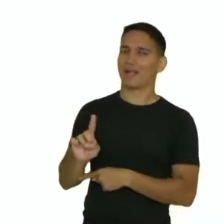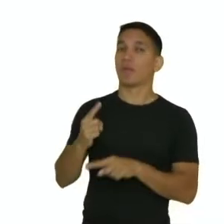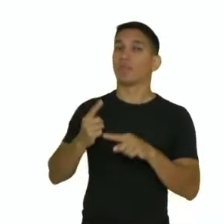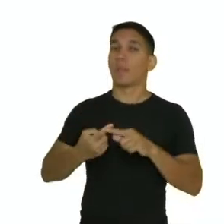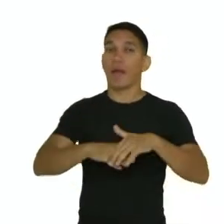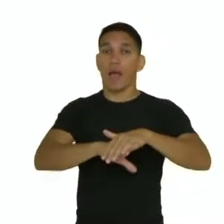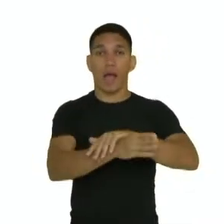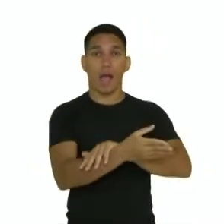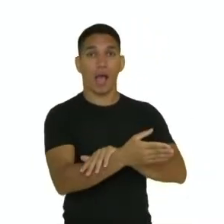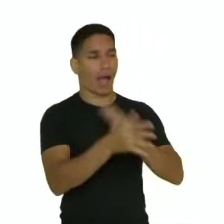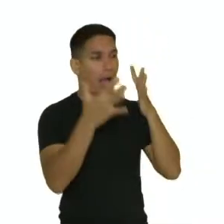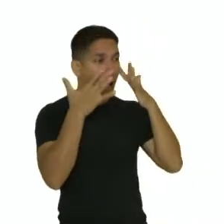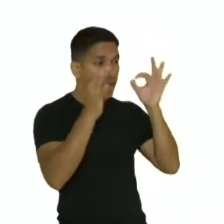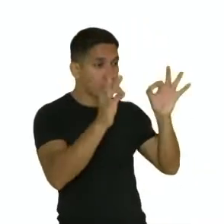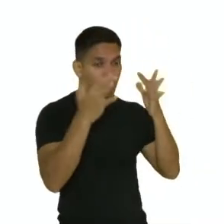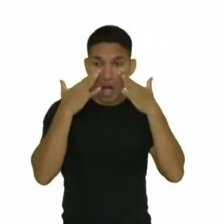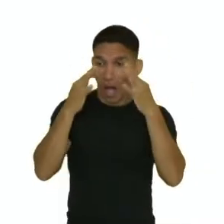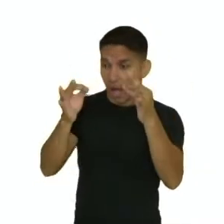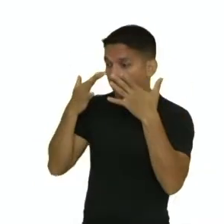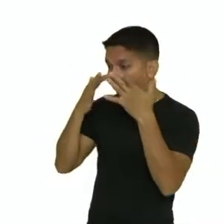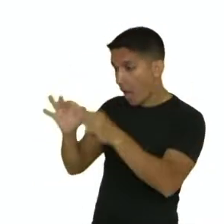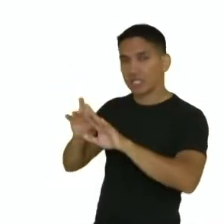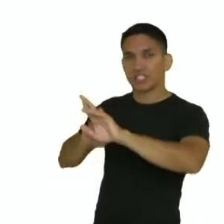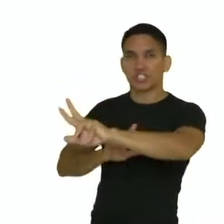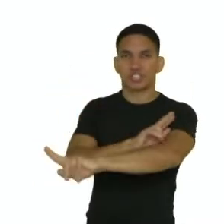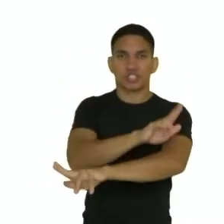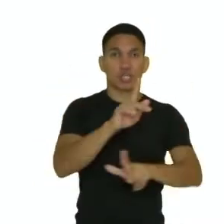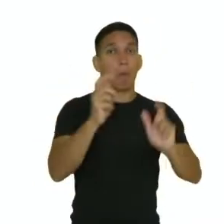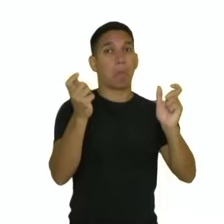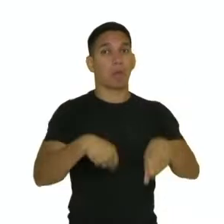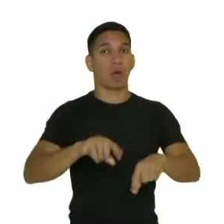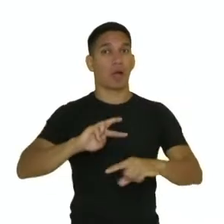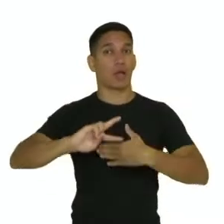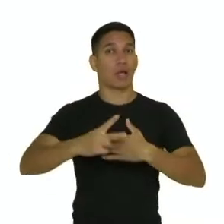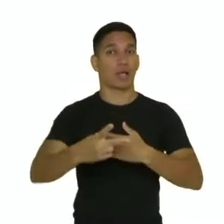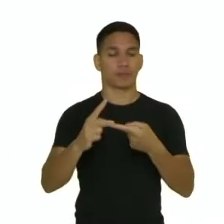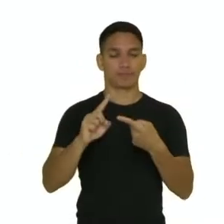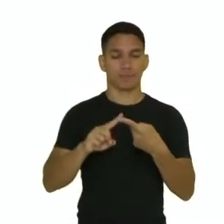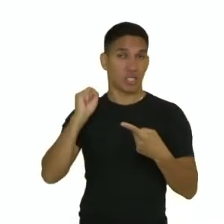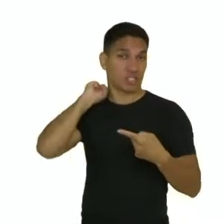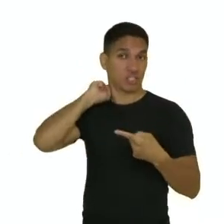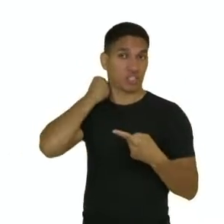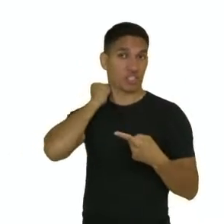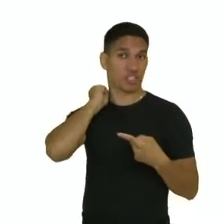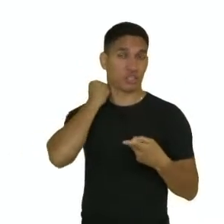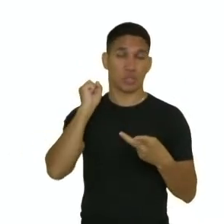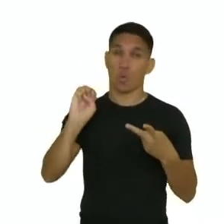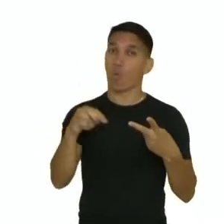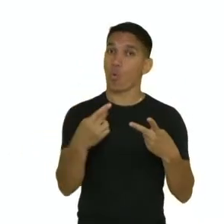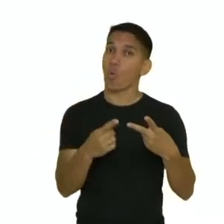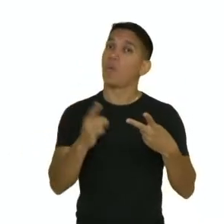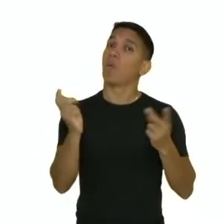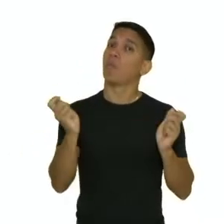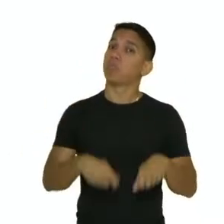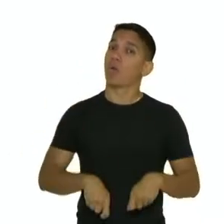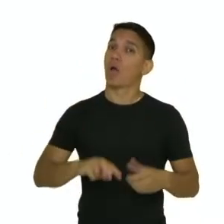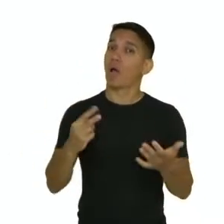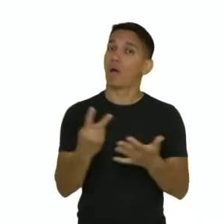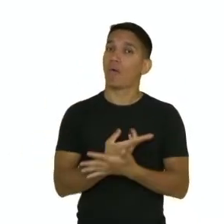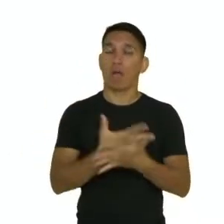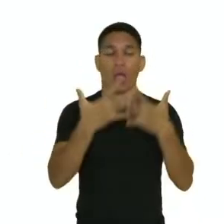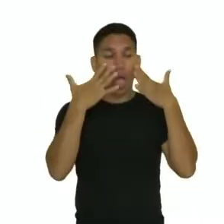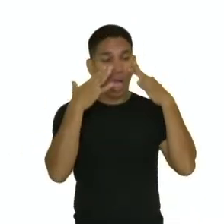diferentes focos de atenção pode gerar estresse ou até mesmo indicar um transtorno de déficit